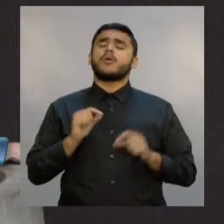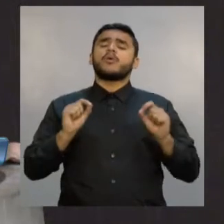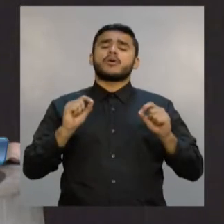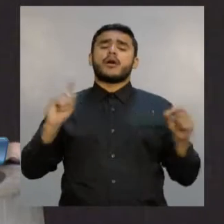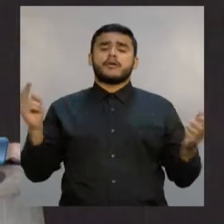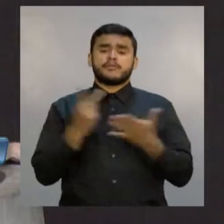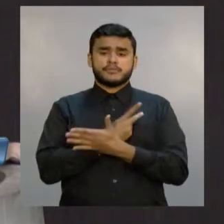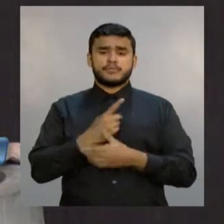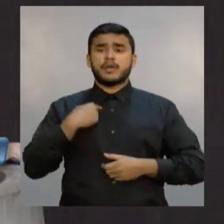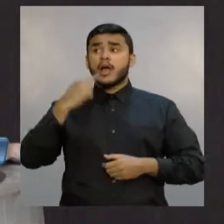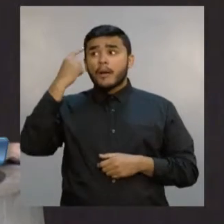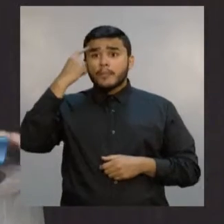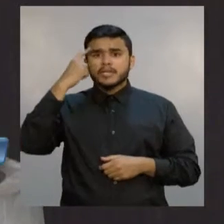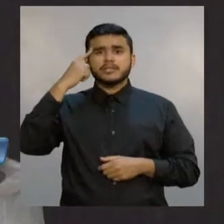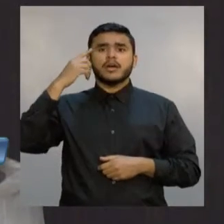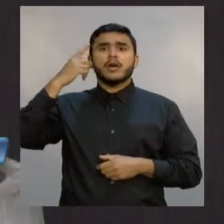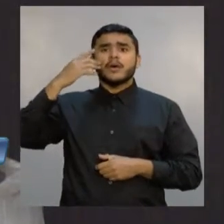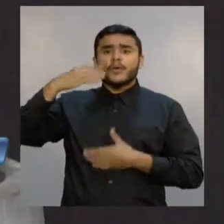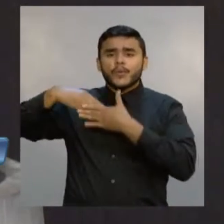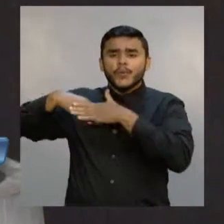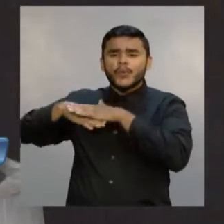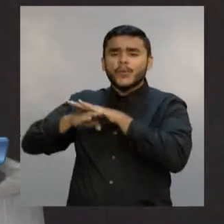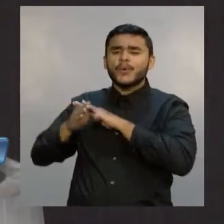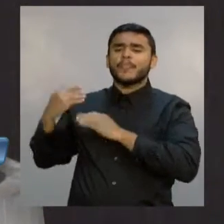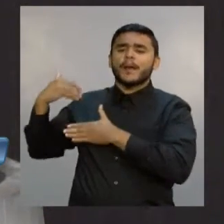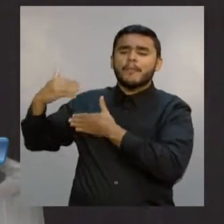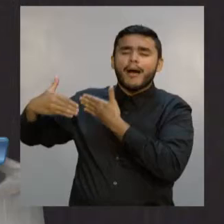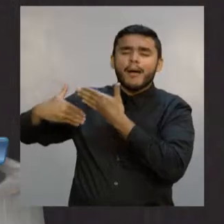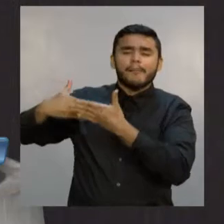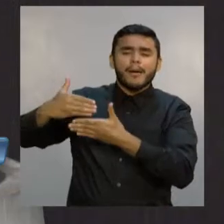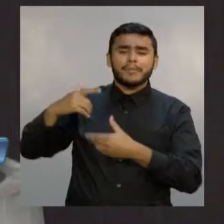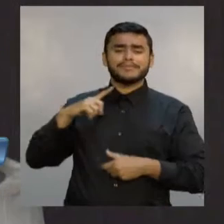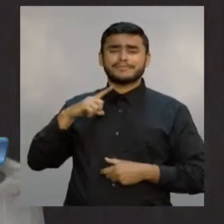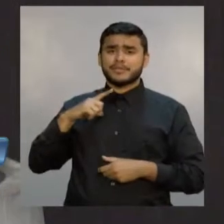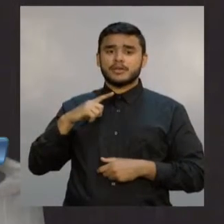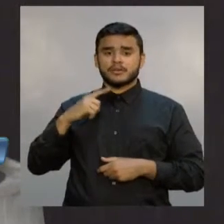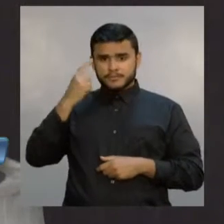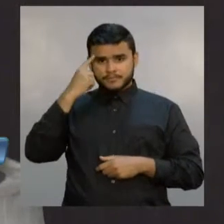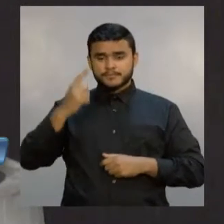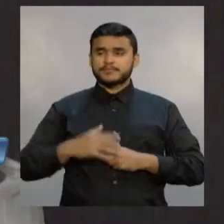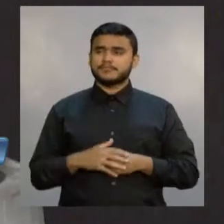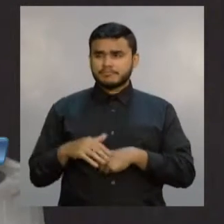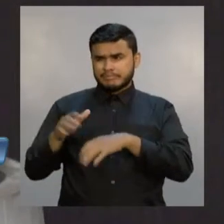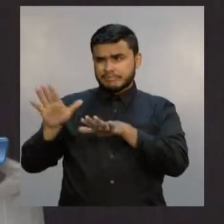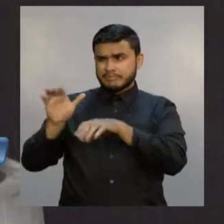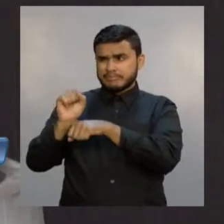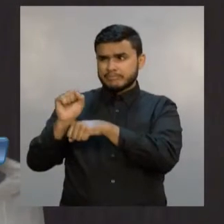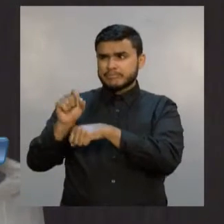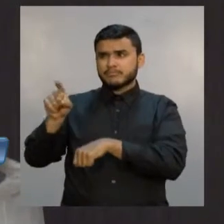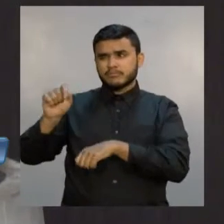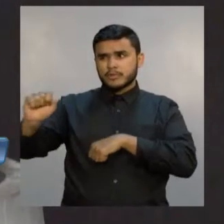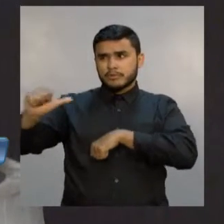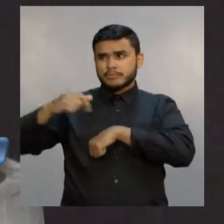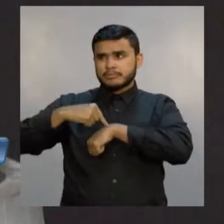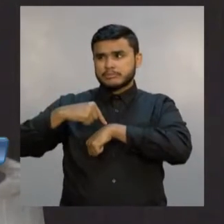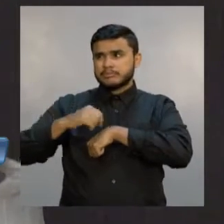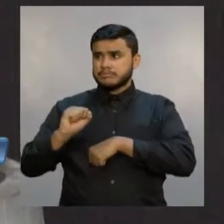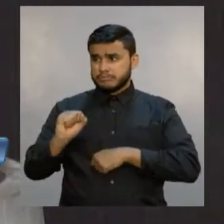ensinado e aprendido. Por isso eu peço a tolerância de Vossa Excelência, por gentileza, pela grandeza do